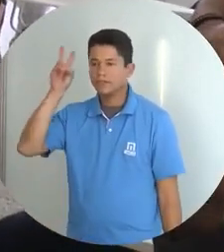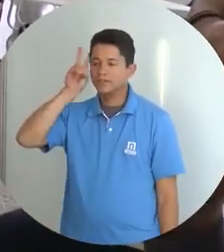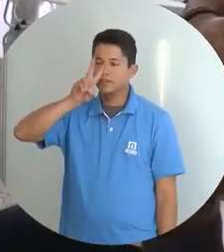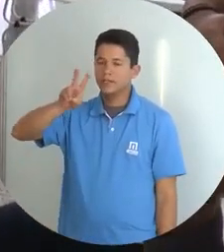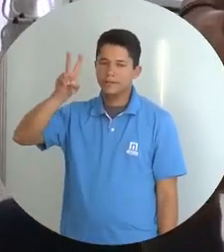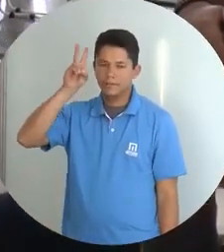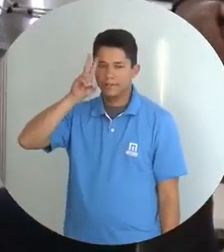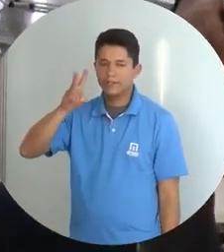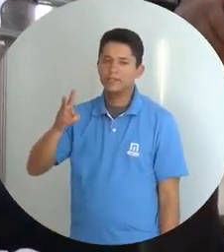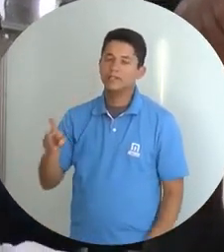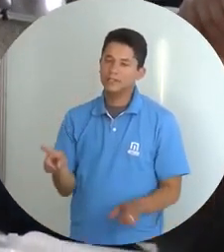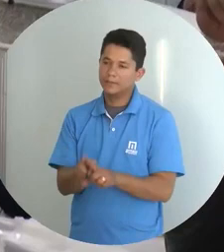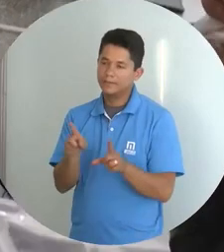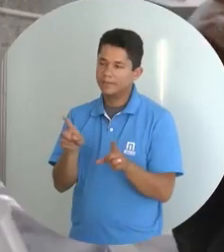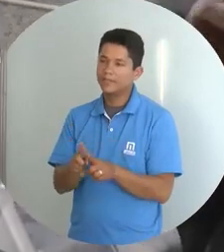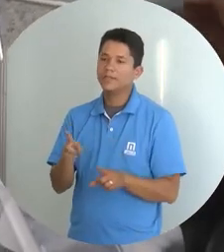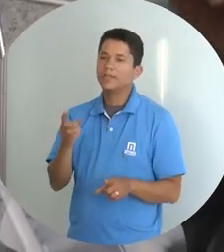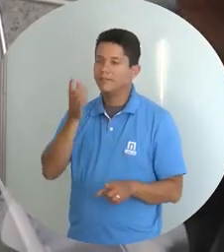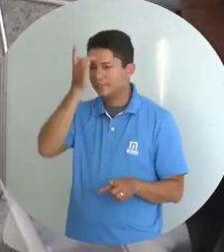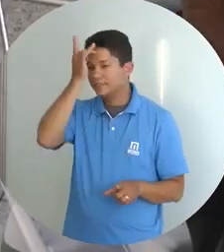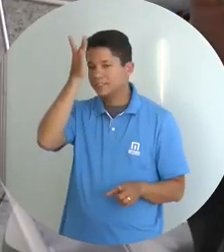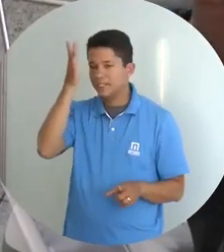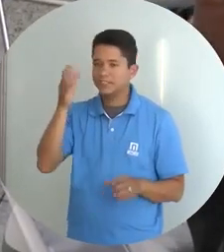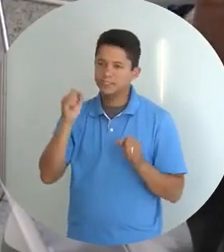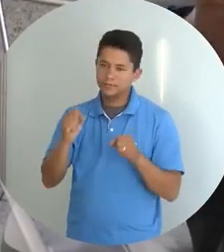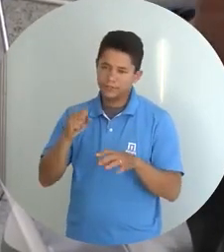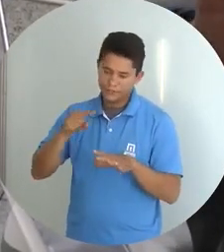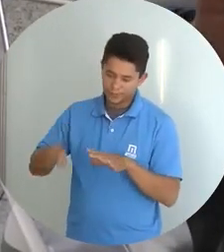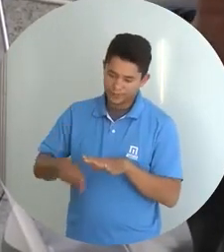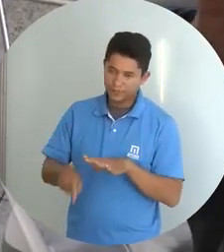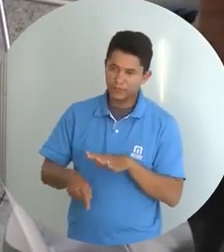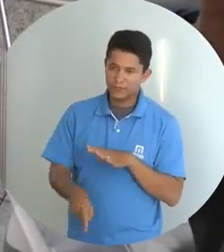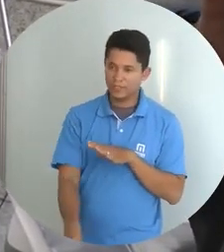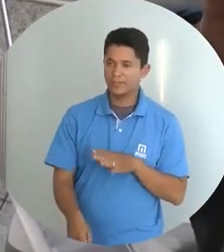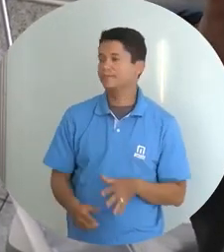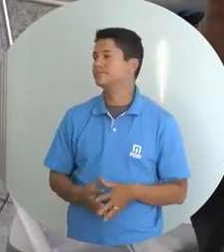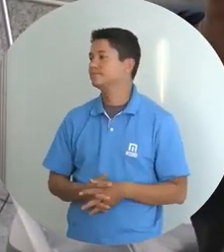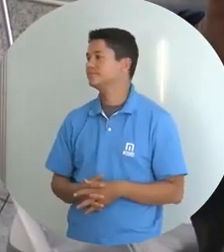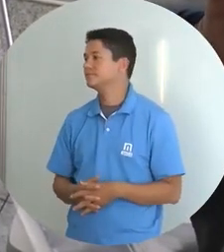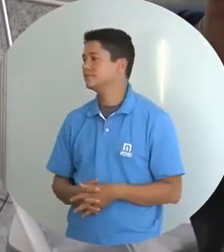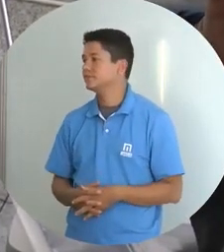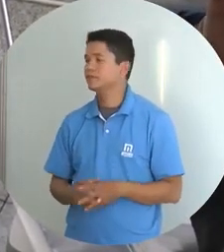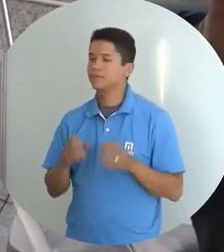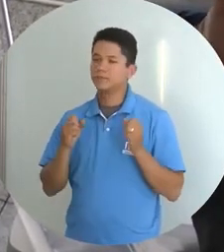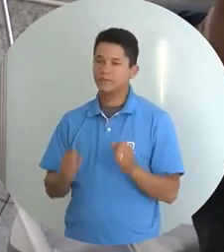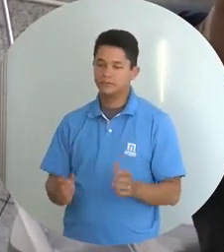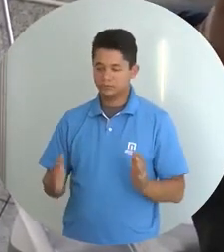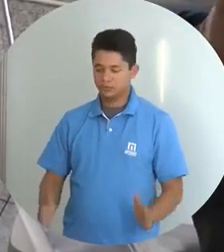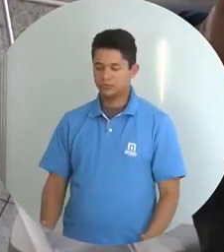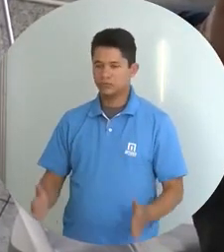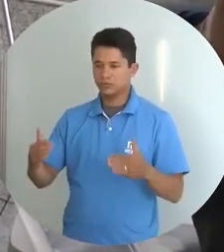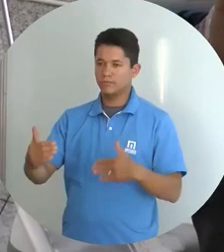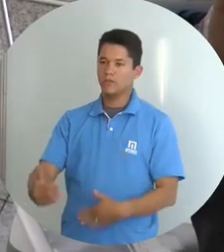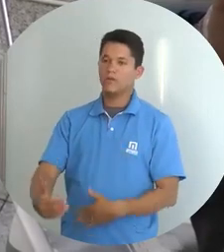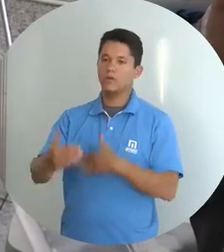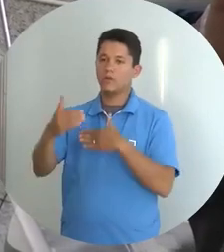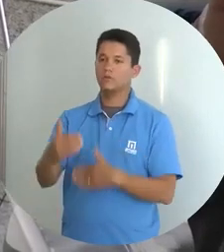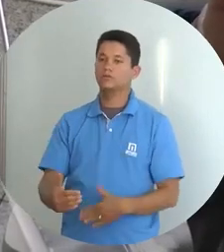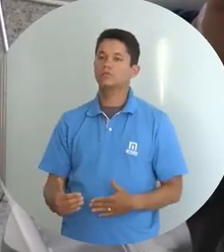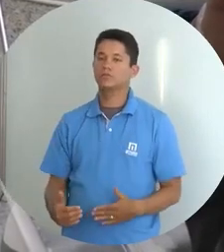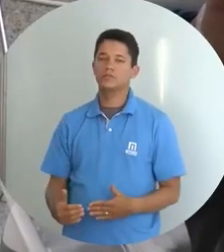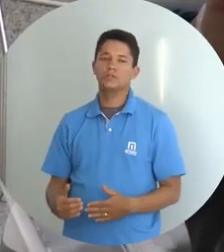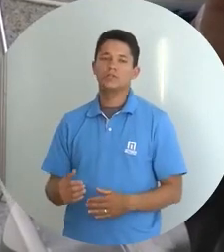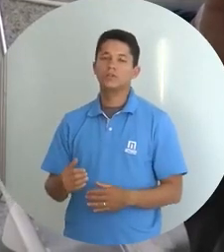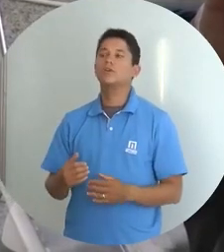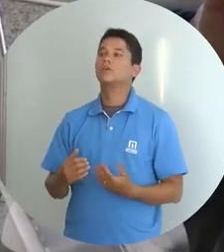perfurar. O processo de perfuração da estaca, nós podemos perfurar os blocos, podemos perfurar